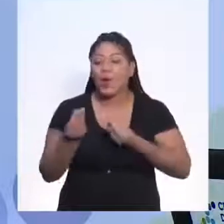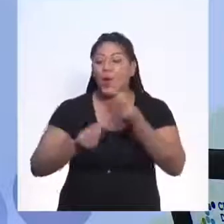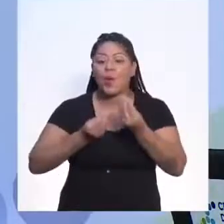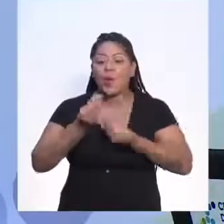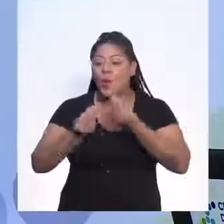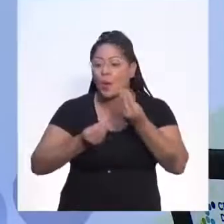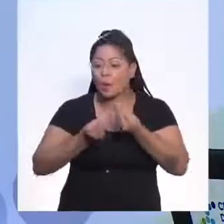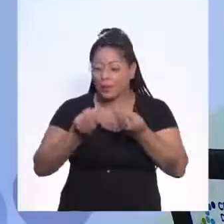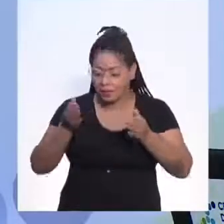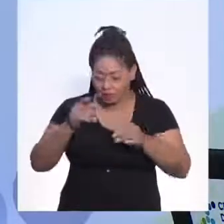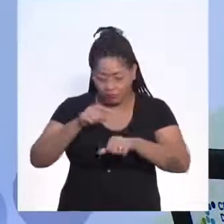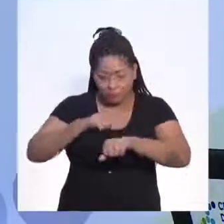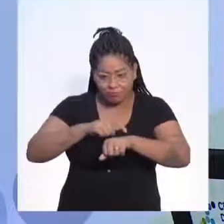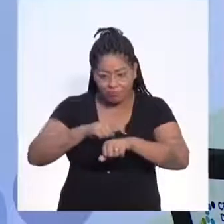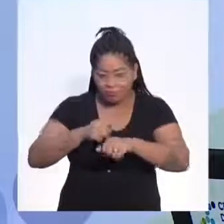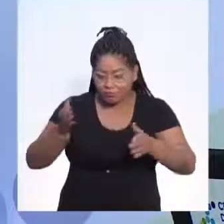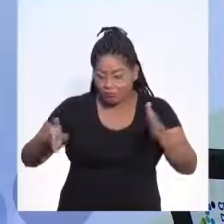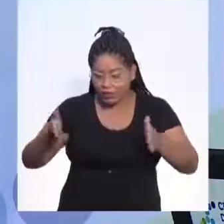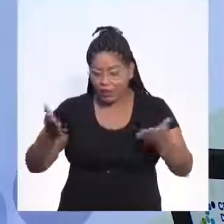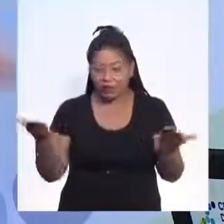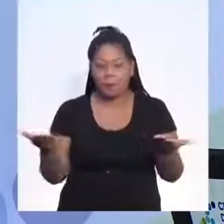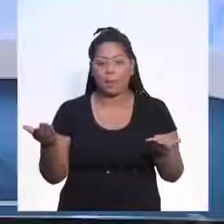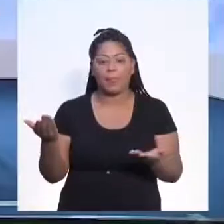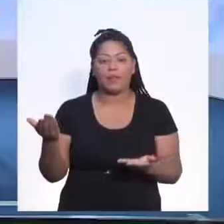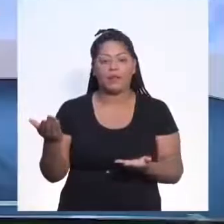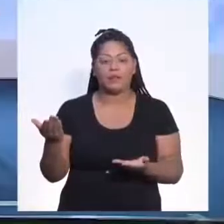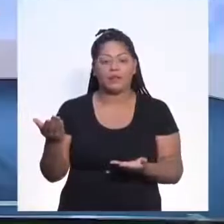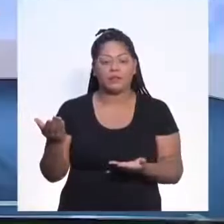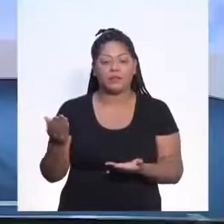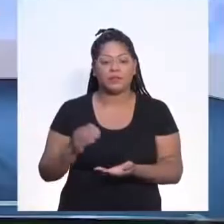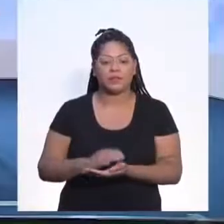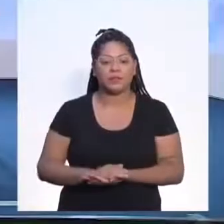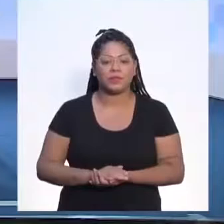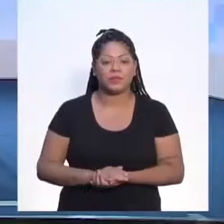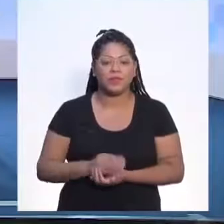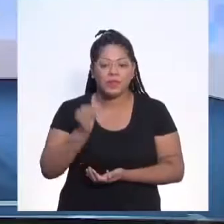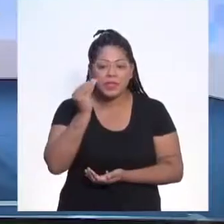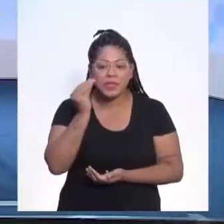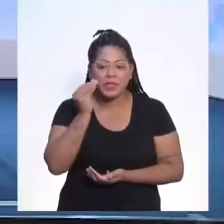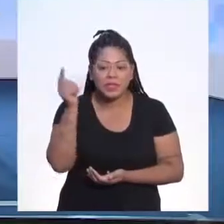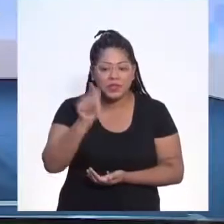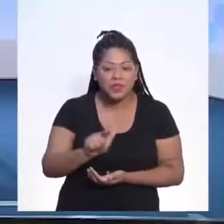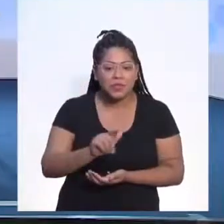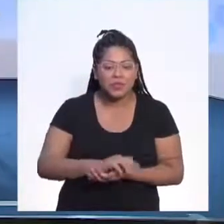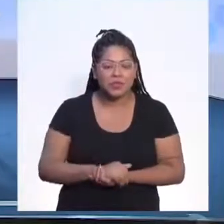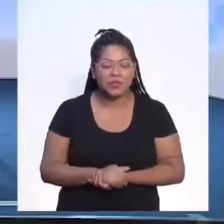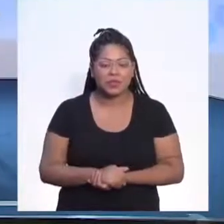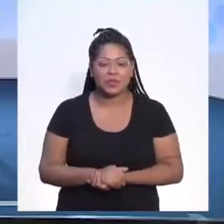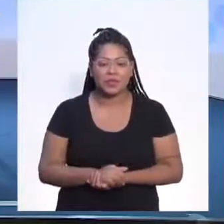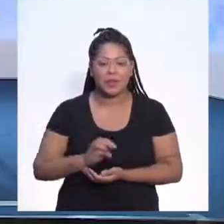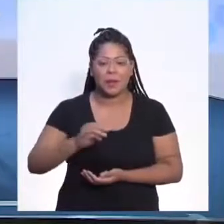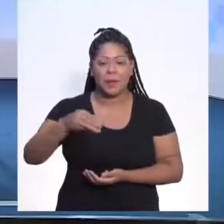processo. Vamos tentar mais uma vez? Opa! Vamos lá, pessoal. Então, agora vai. Manuela.